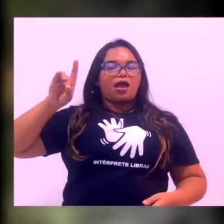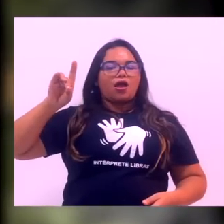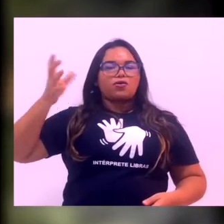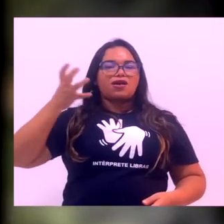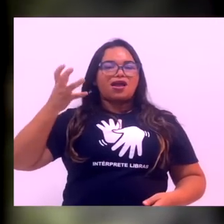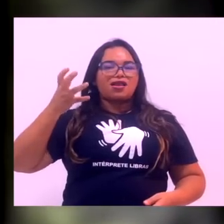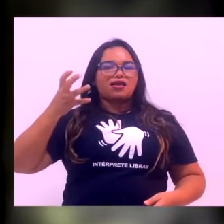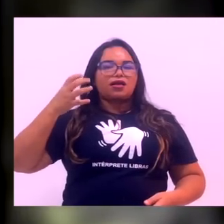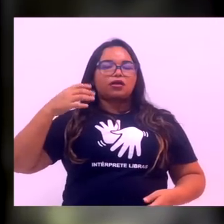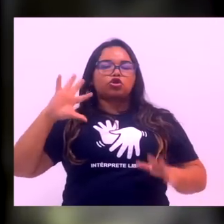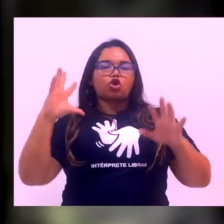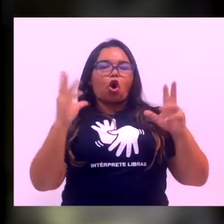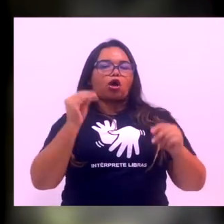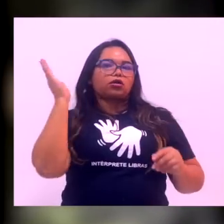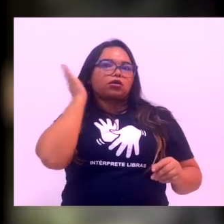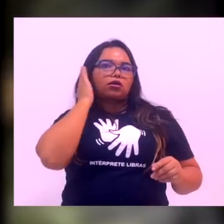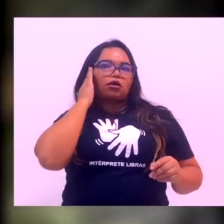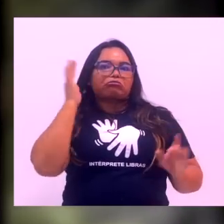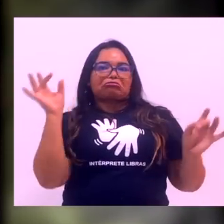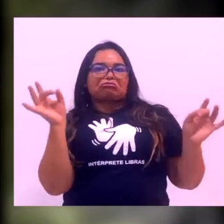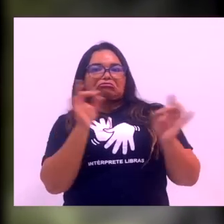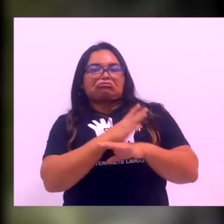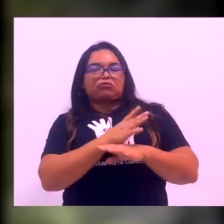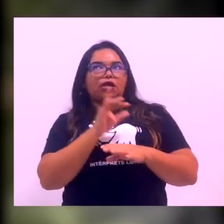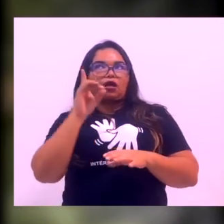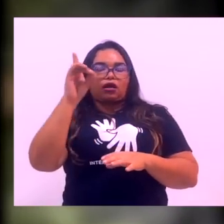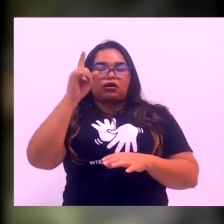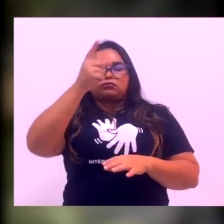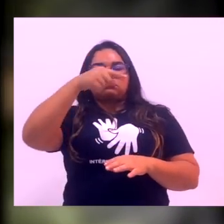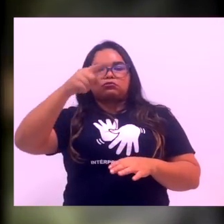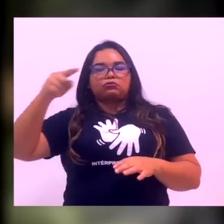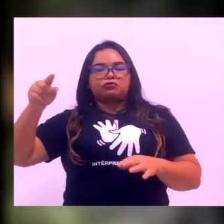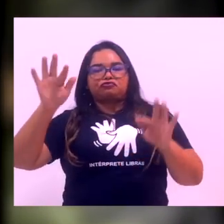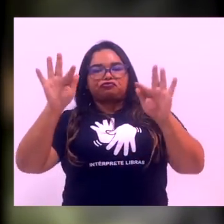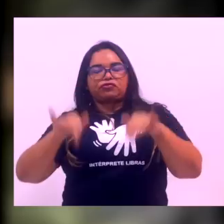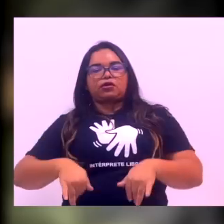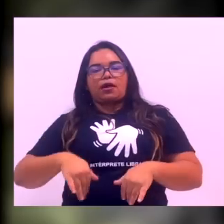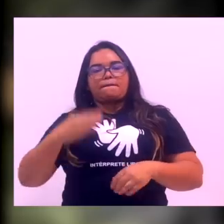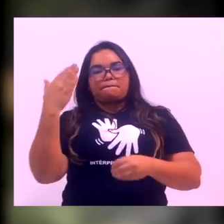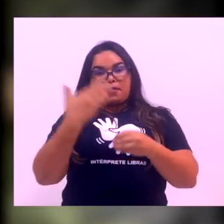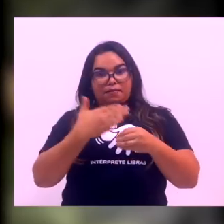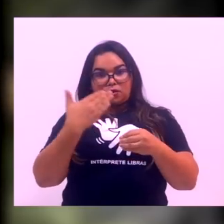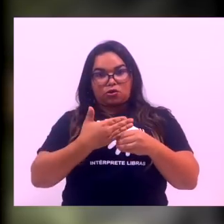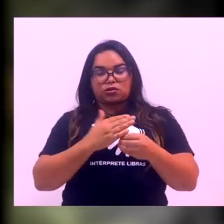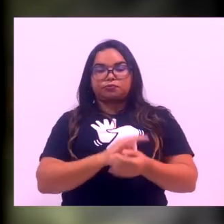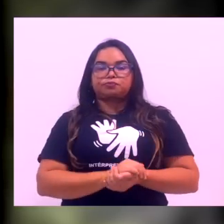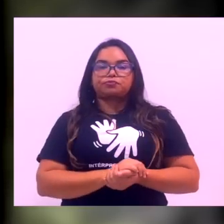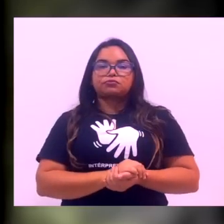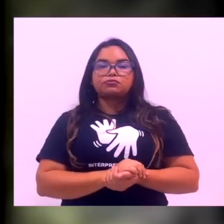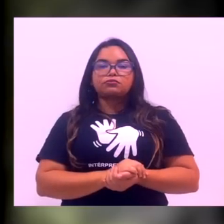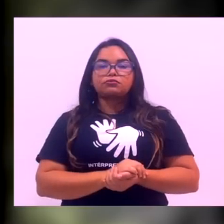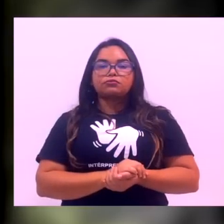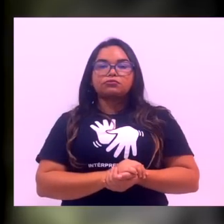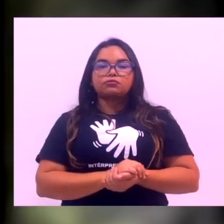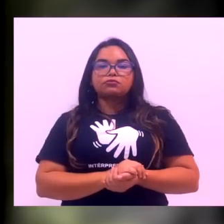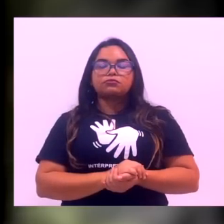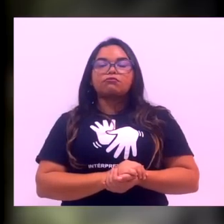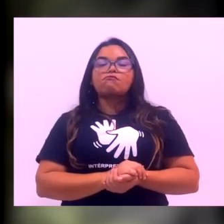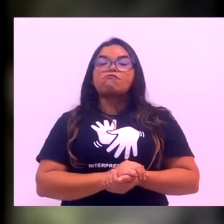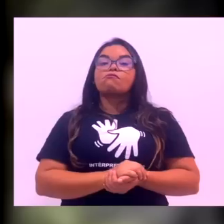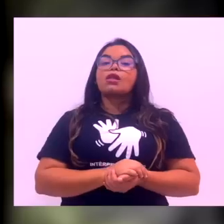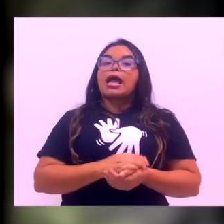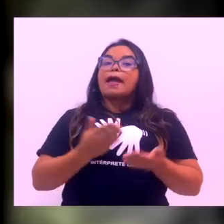Porque Deus queria ter certeza que todos compreenderiam o fim que ele daria à Babilônia. Ele escreveu com o próprio